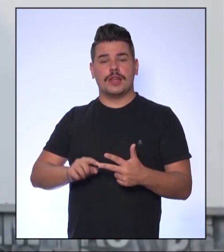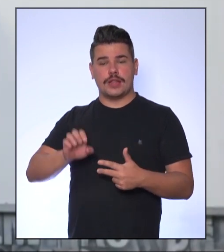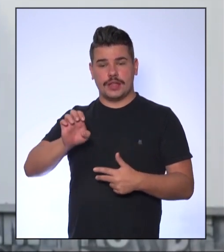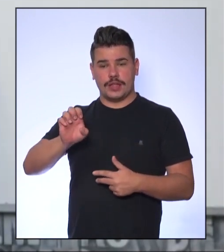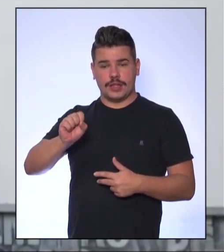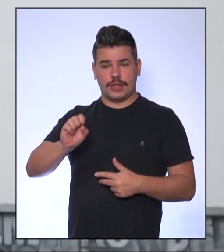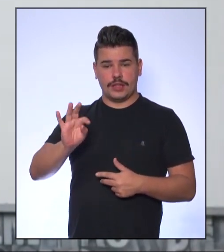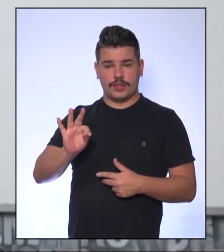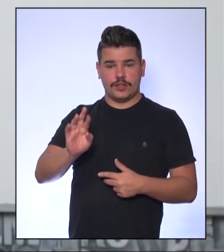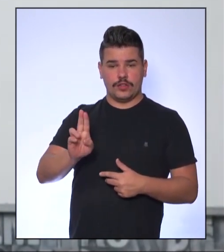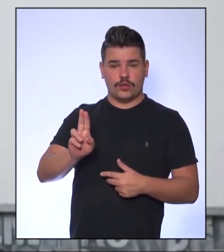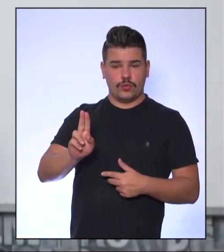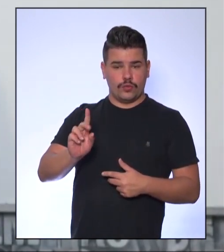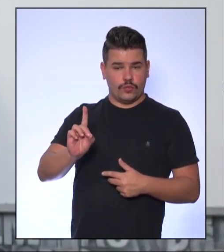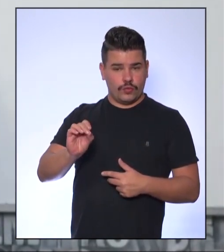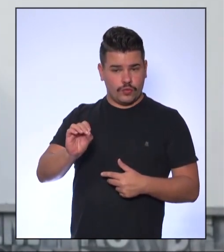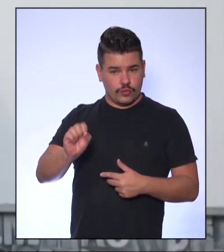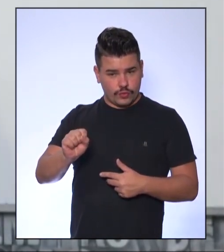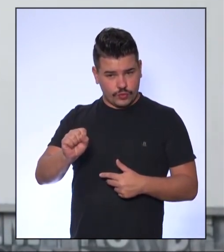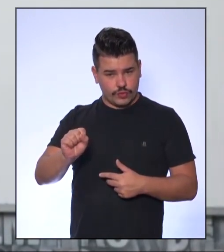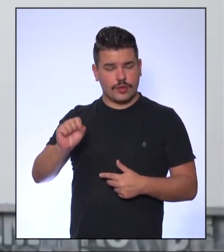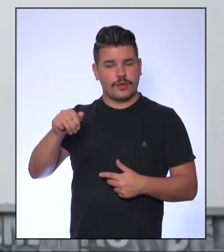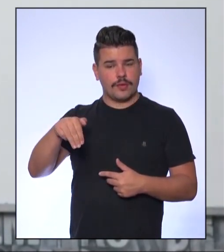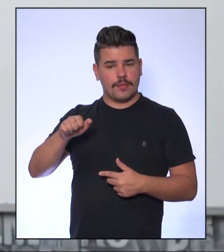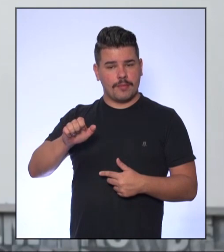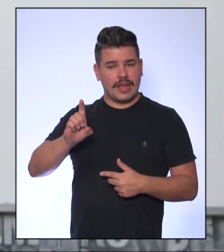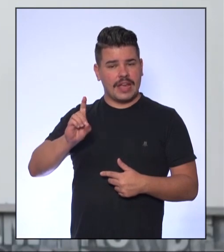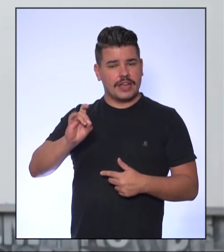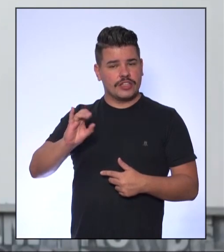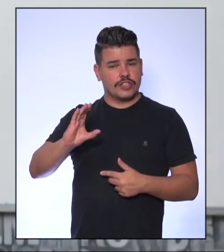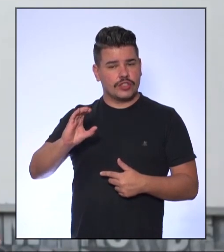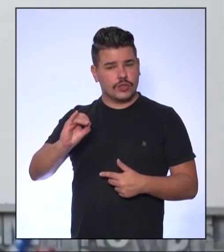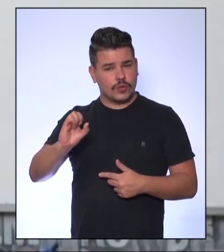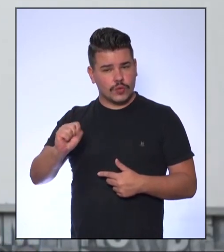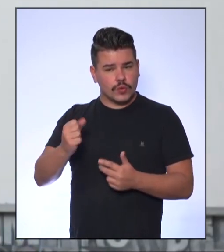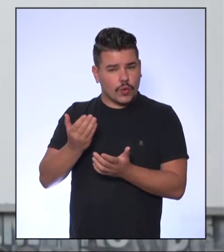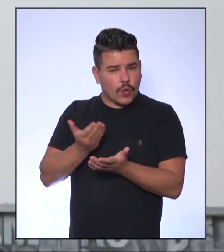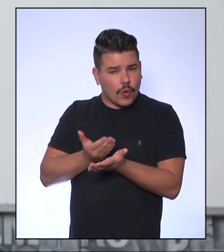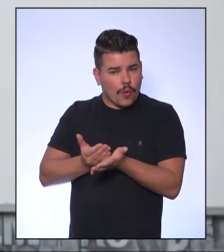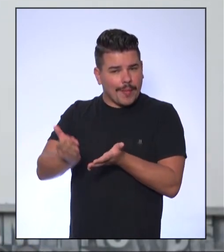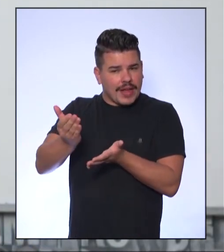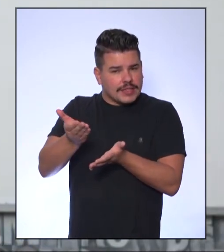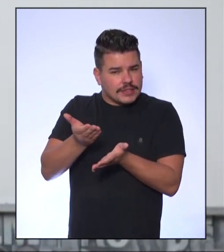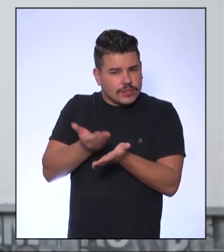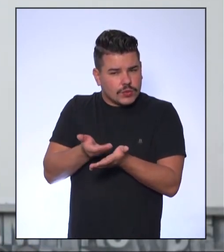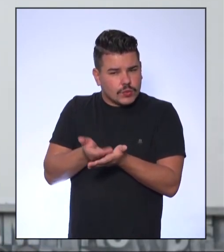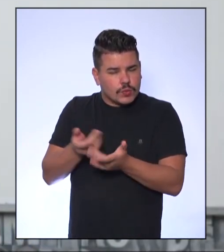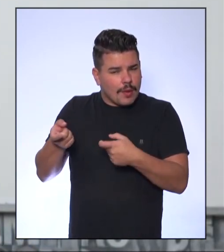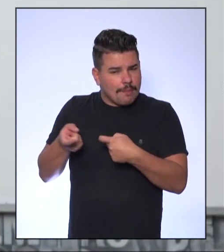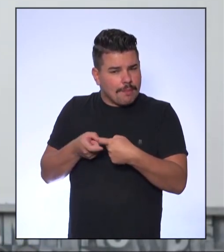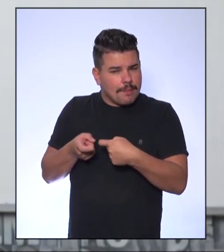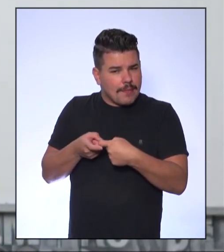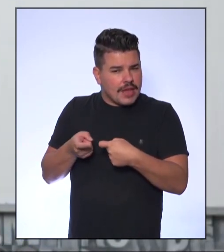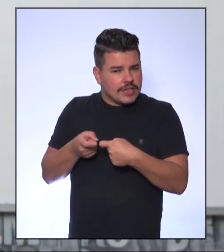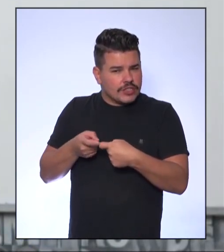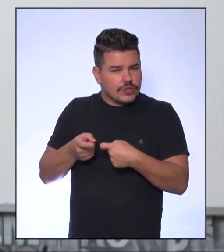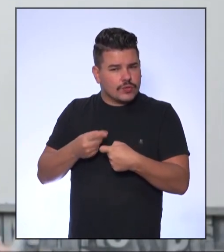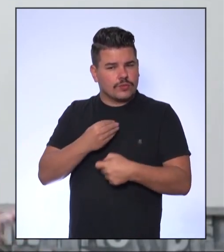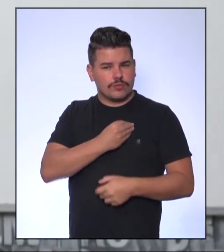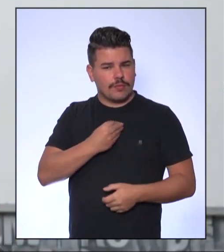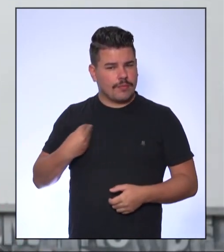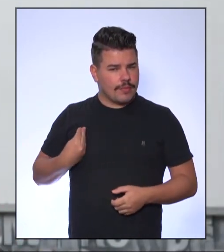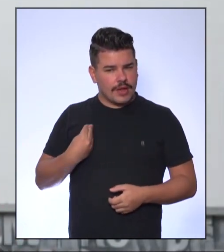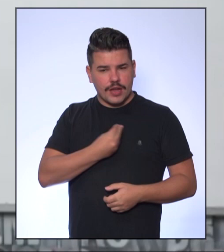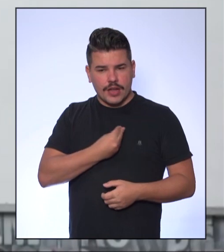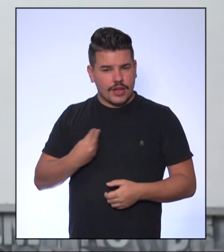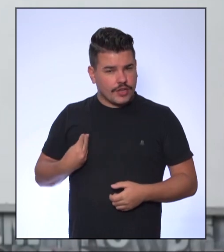médicos. A medicina em larga escala. Mas, detalhe, aqui ainda eu tenho